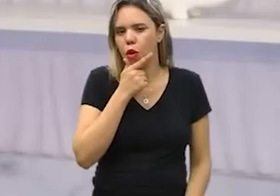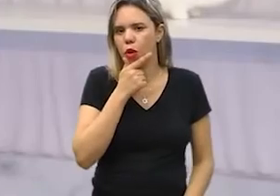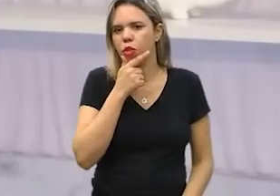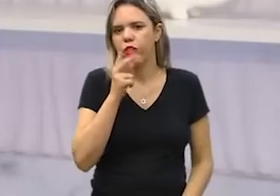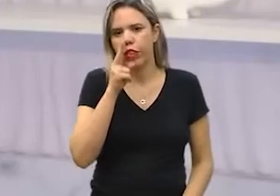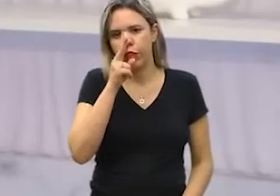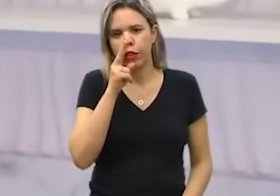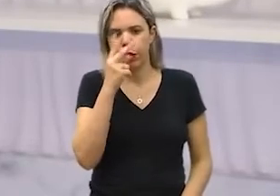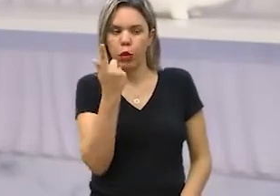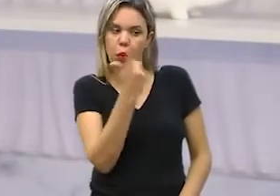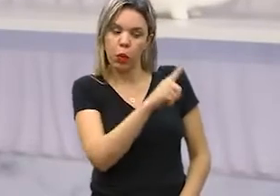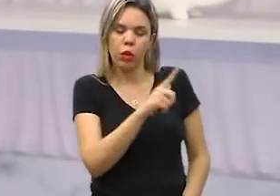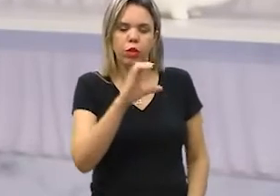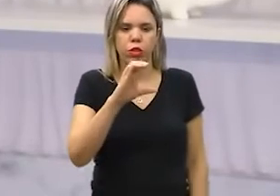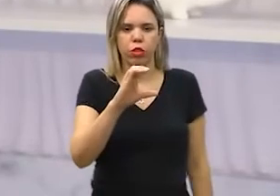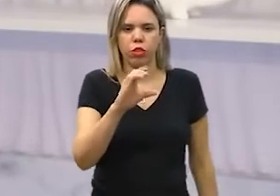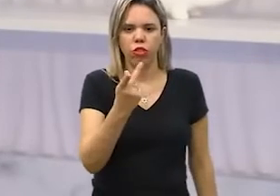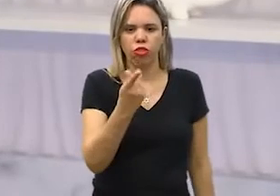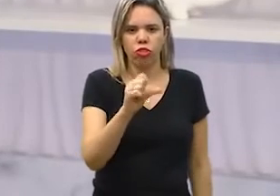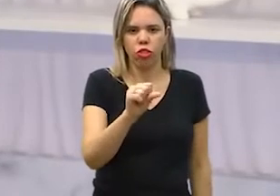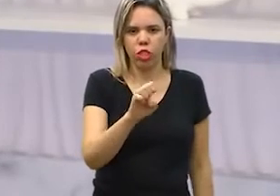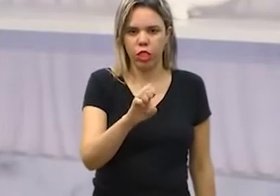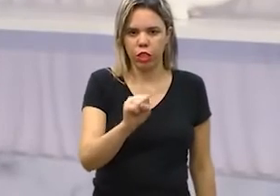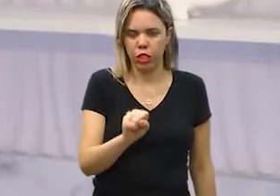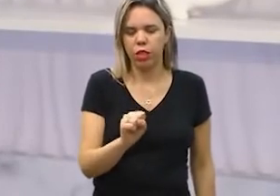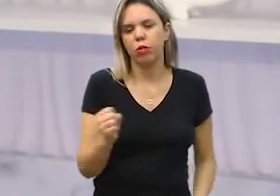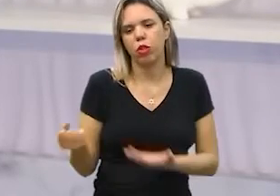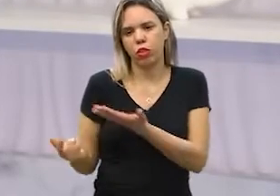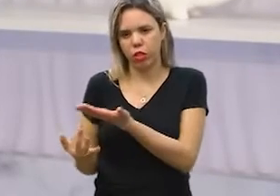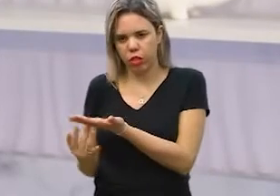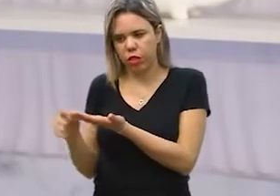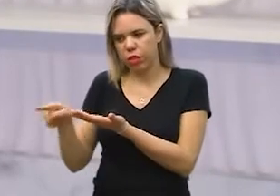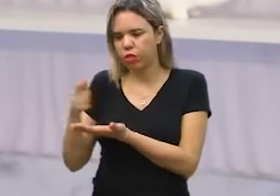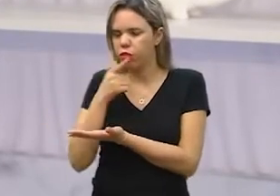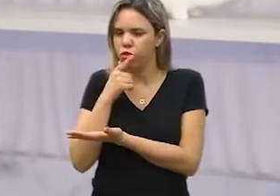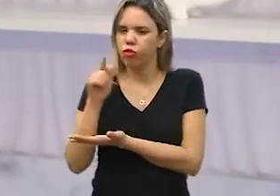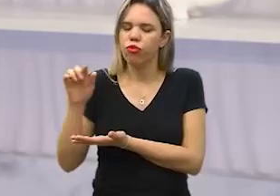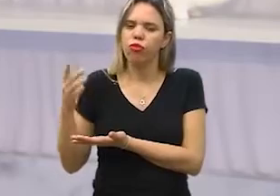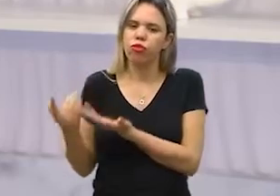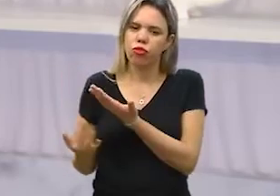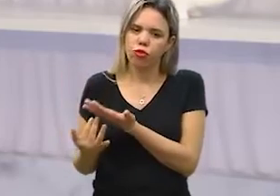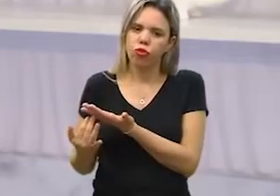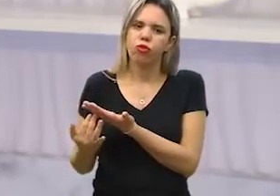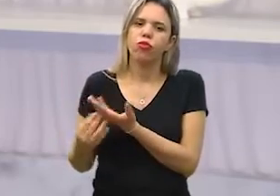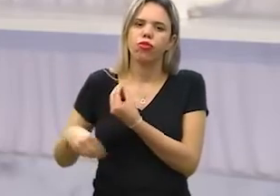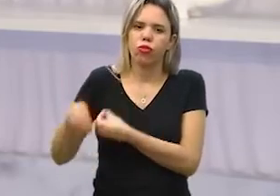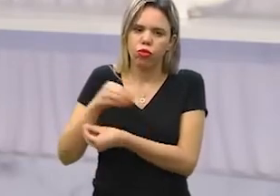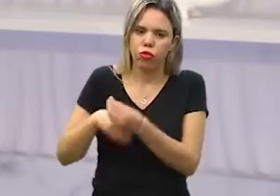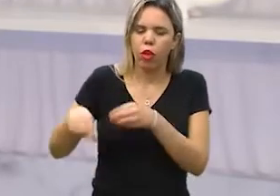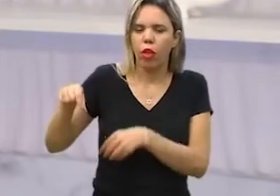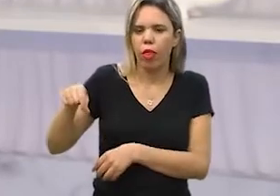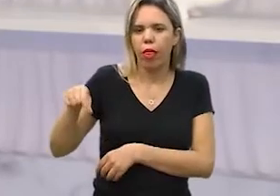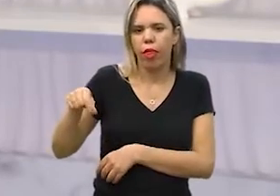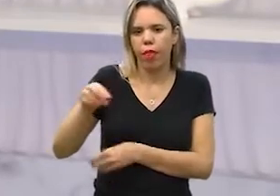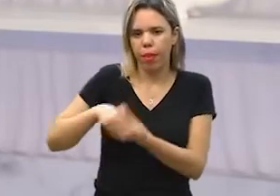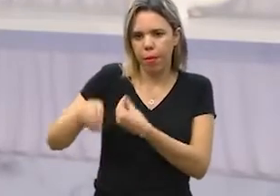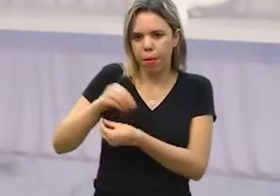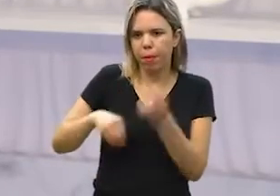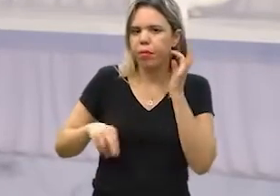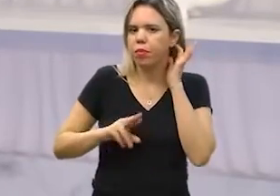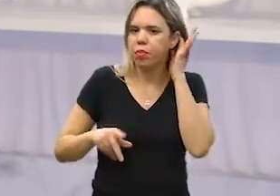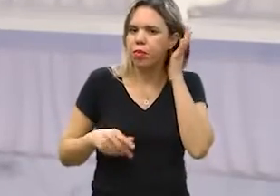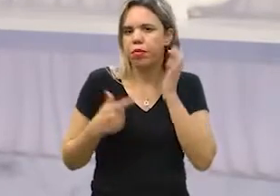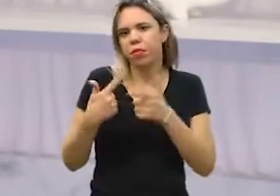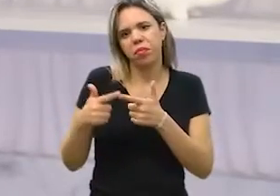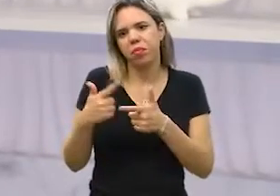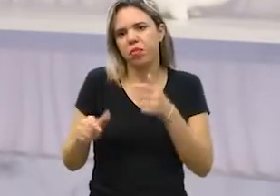do que o cream cheese, né? Aí você pode até aquecer ela um pouquinho, tá? E para ela ficar mais líquida ali, para poder misturar. Mas não